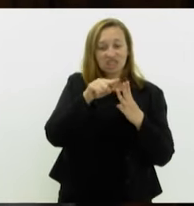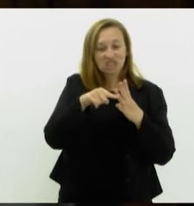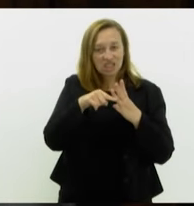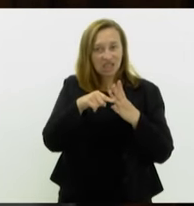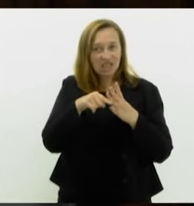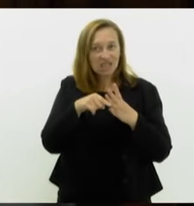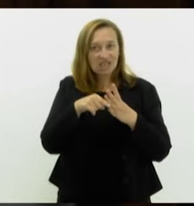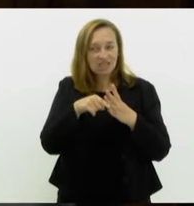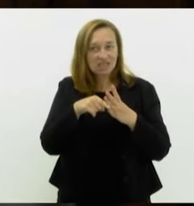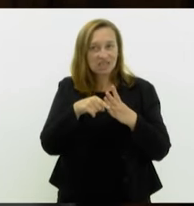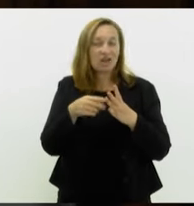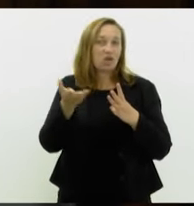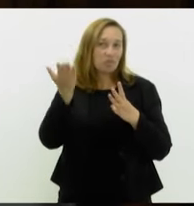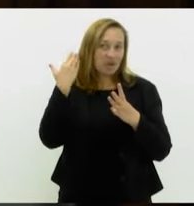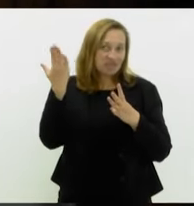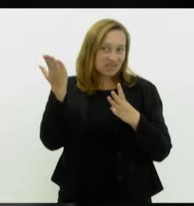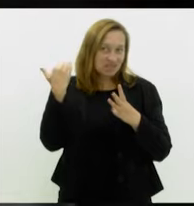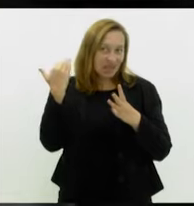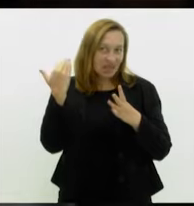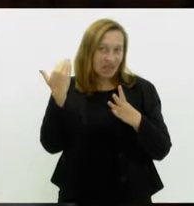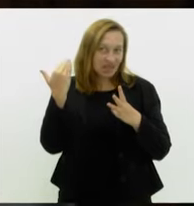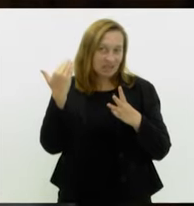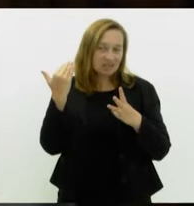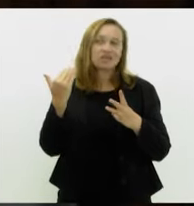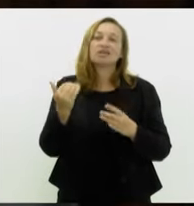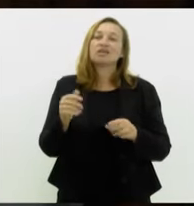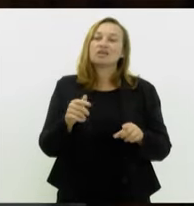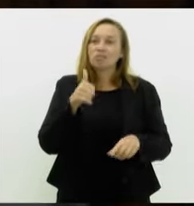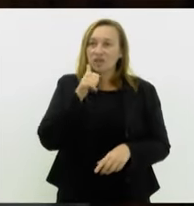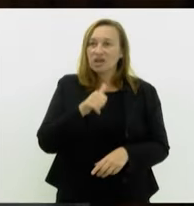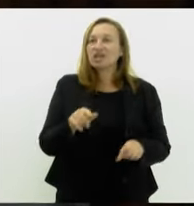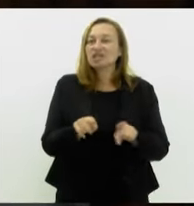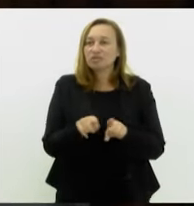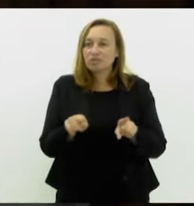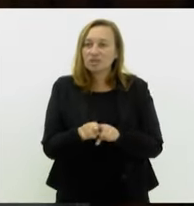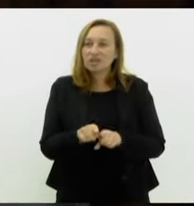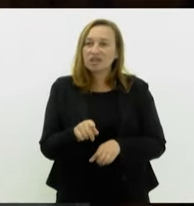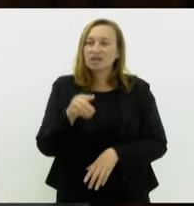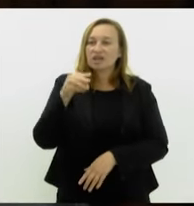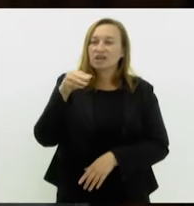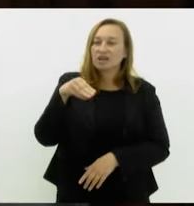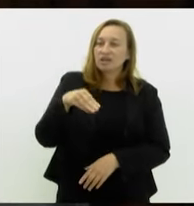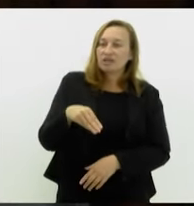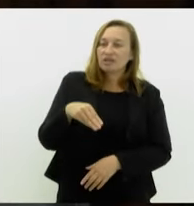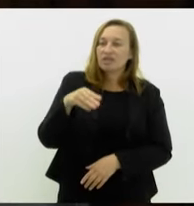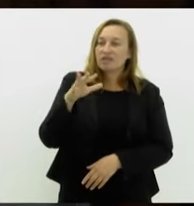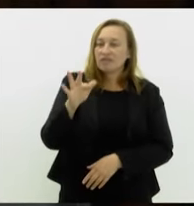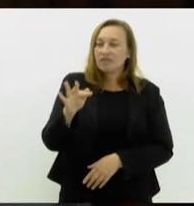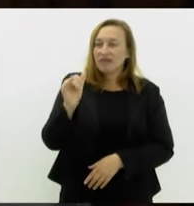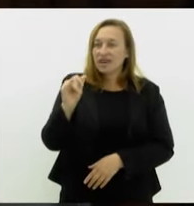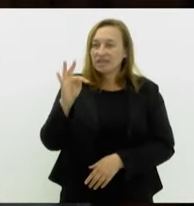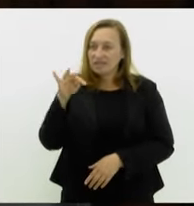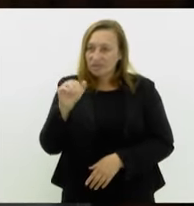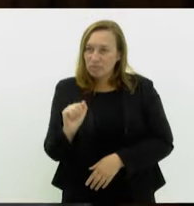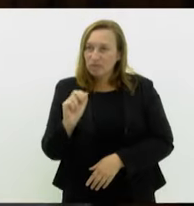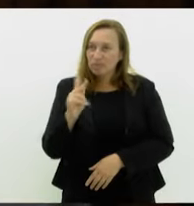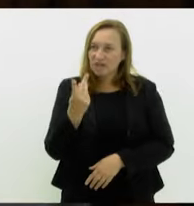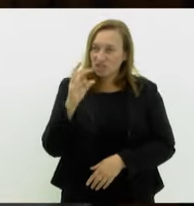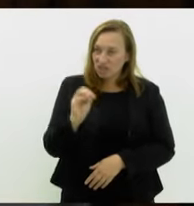eram de mulheres saudar aqui Fátima Pacheco nossa queridíssima prefeita de Quissamã e também